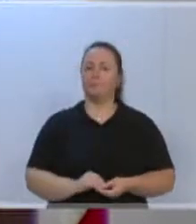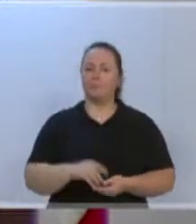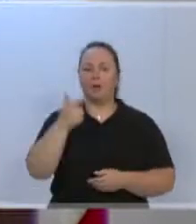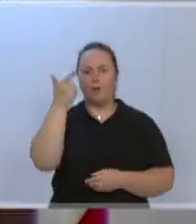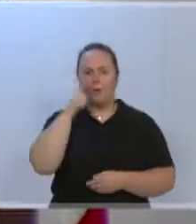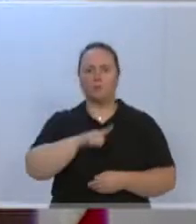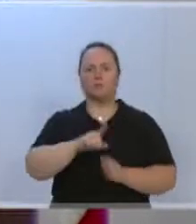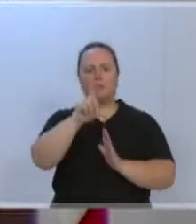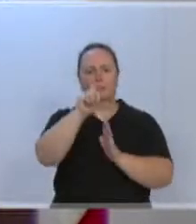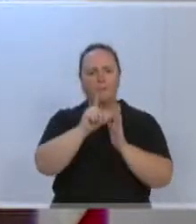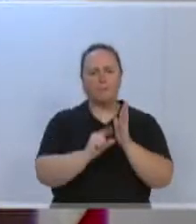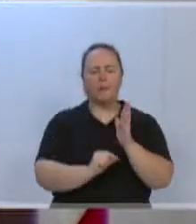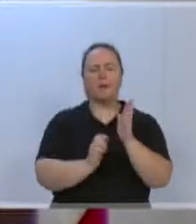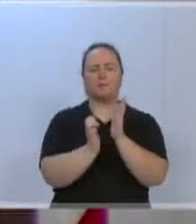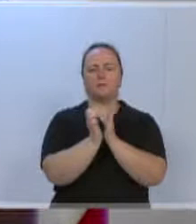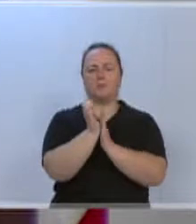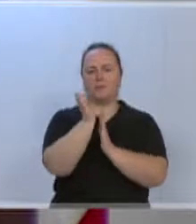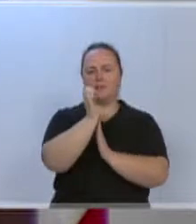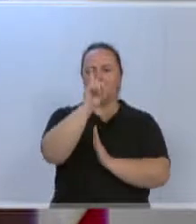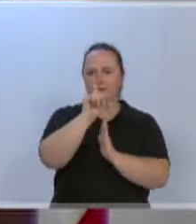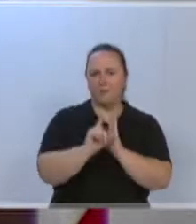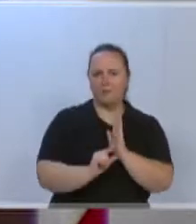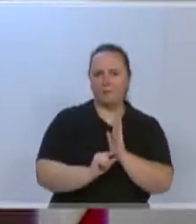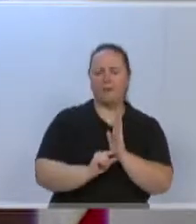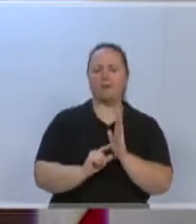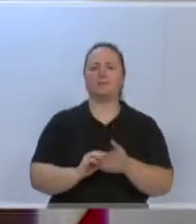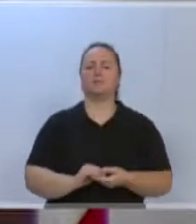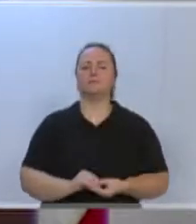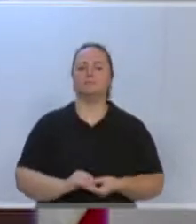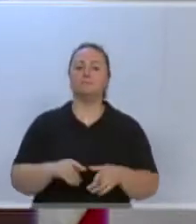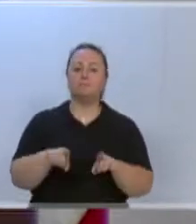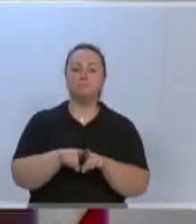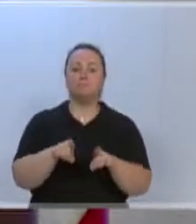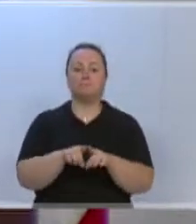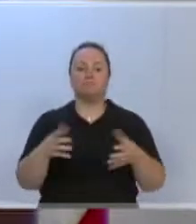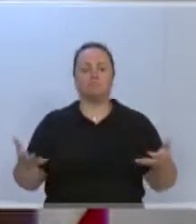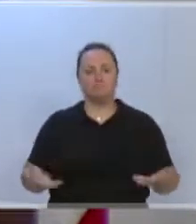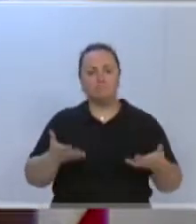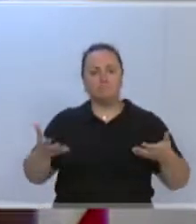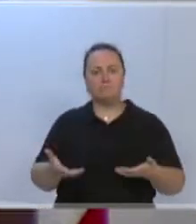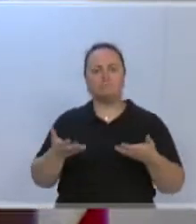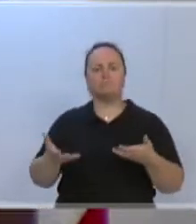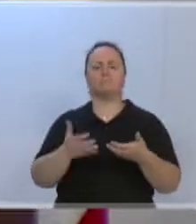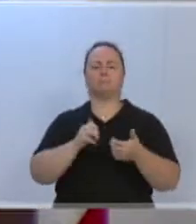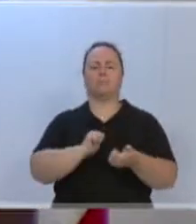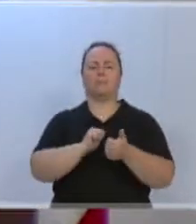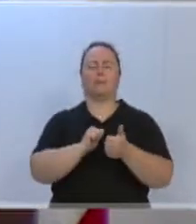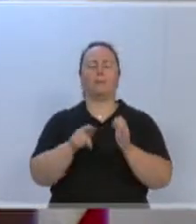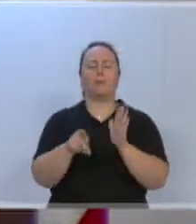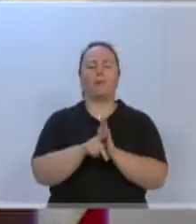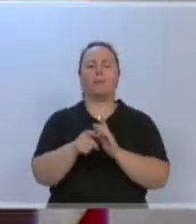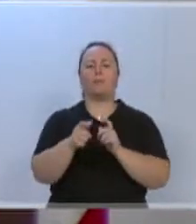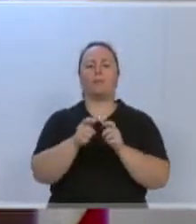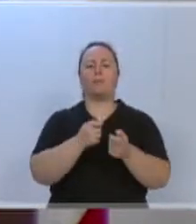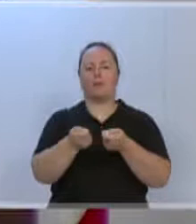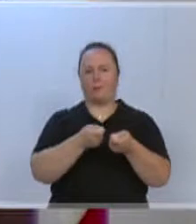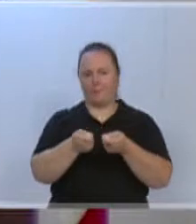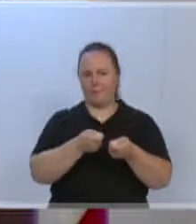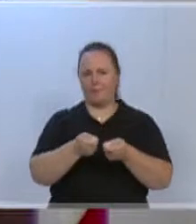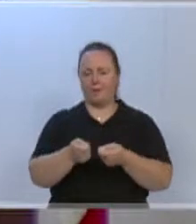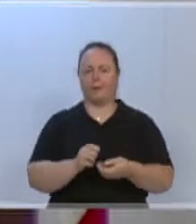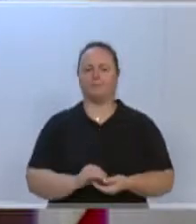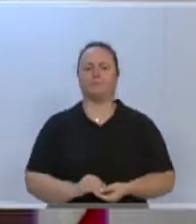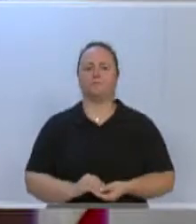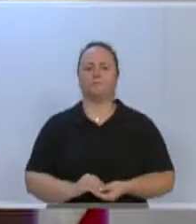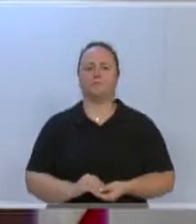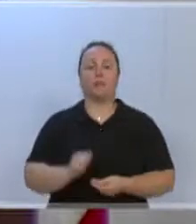estado conseguido a transparência e conseguimos atingir alguns estímulos aí econômicos e é do ponto de vista do ranking